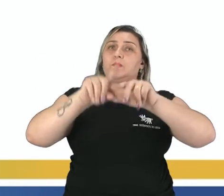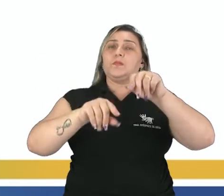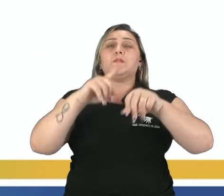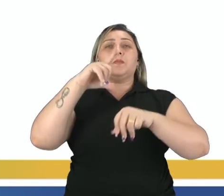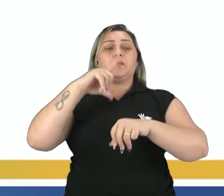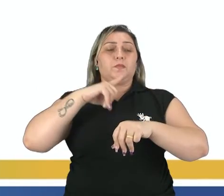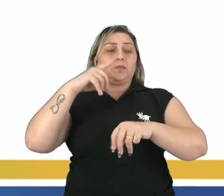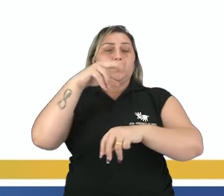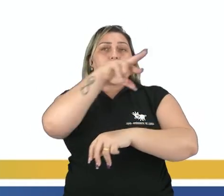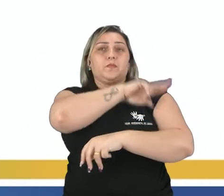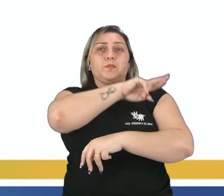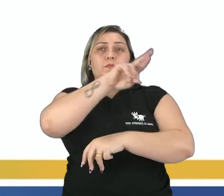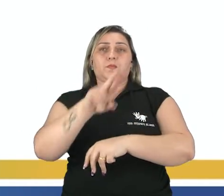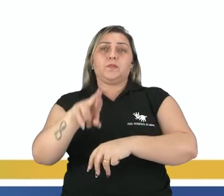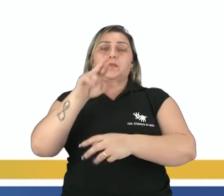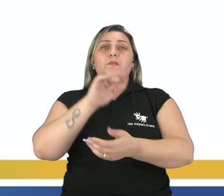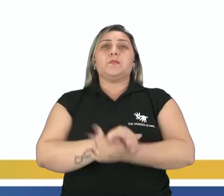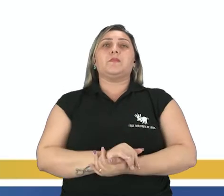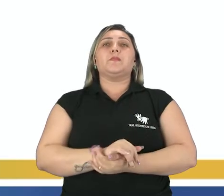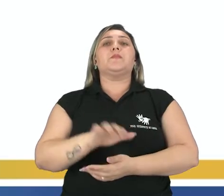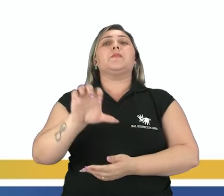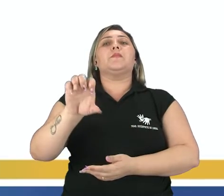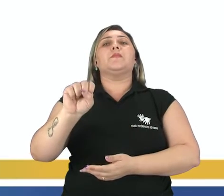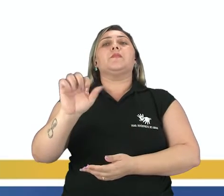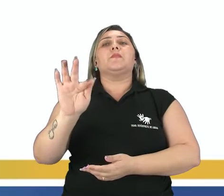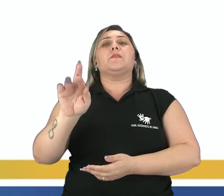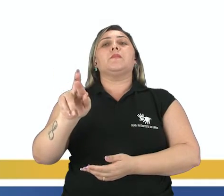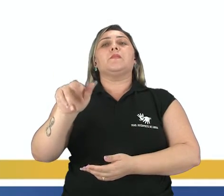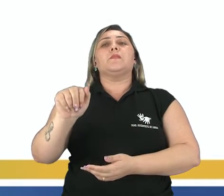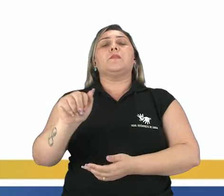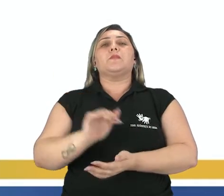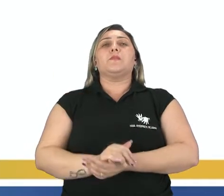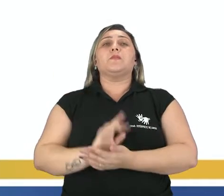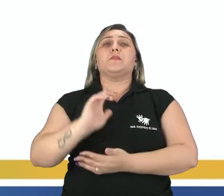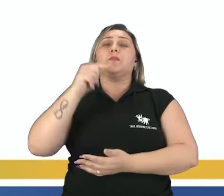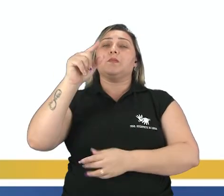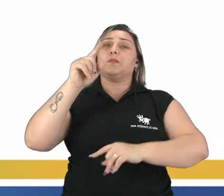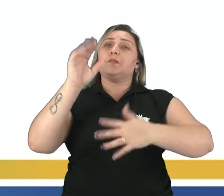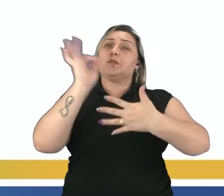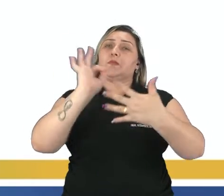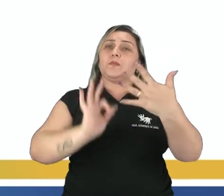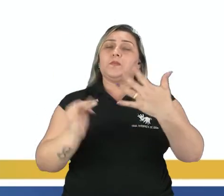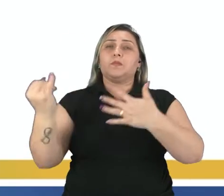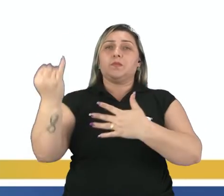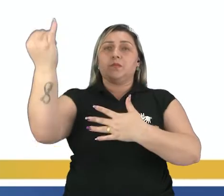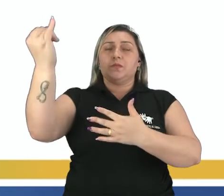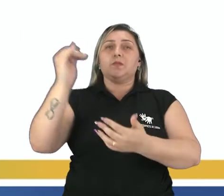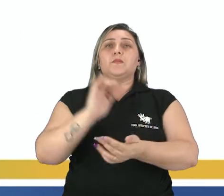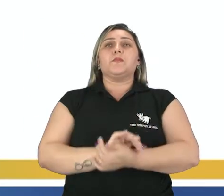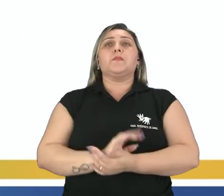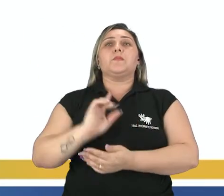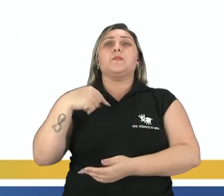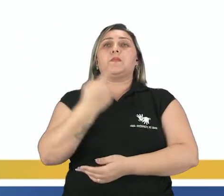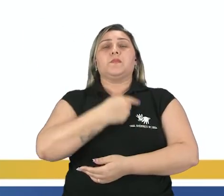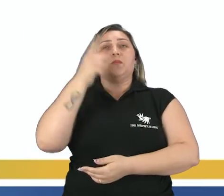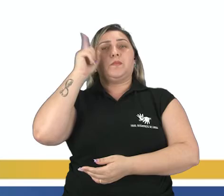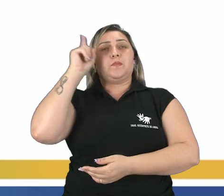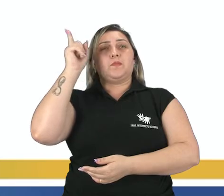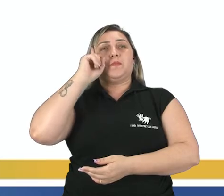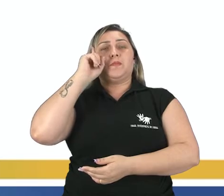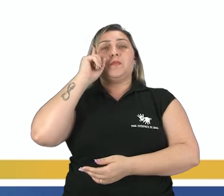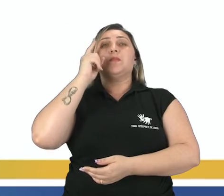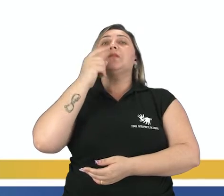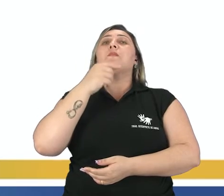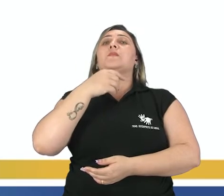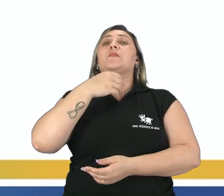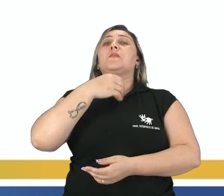essa representação de esfera. Outro elemento importante do nosso dia a dia é a